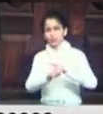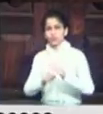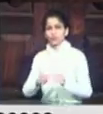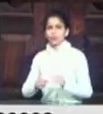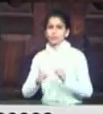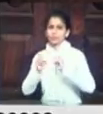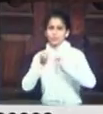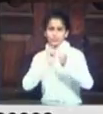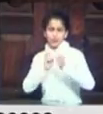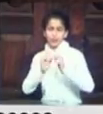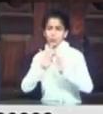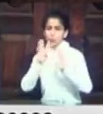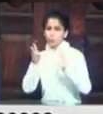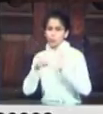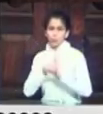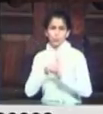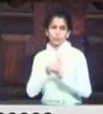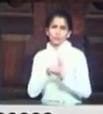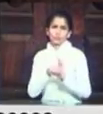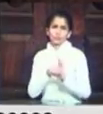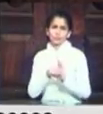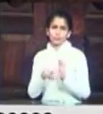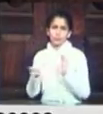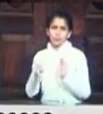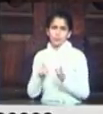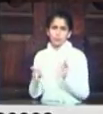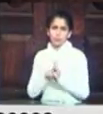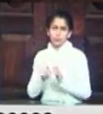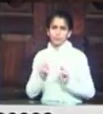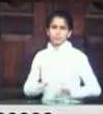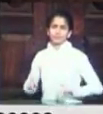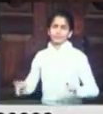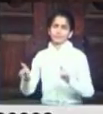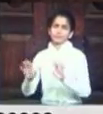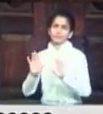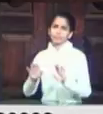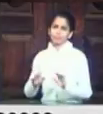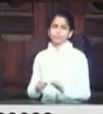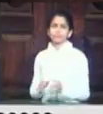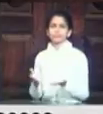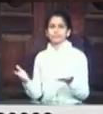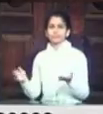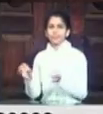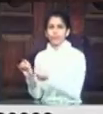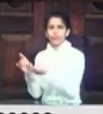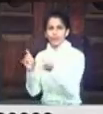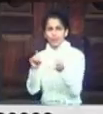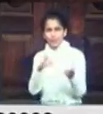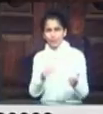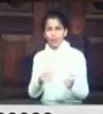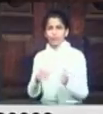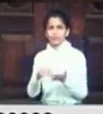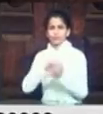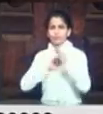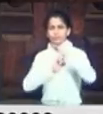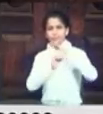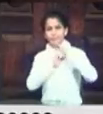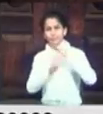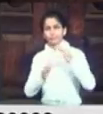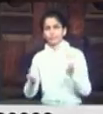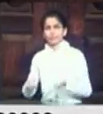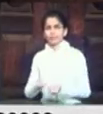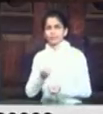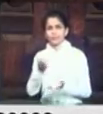público. E aí, as privatizações foram feitas, as concessões são